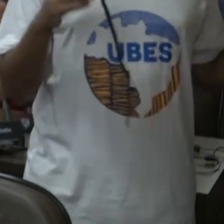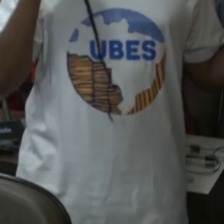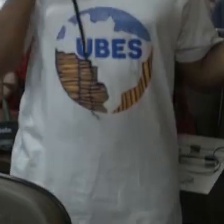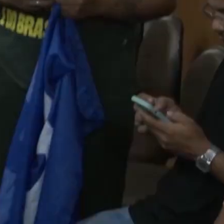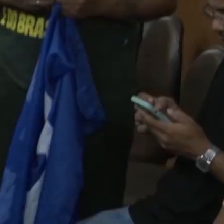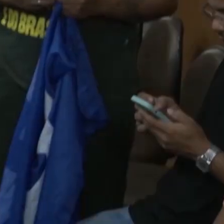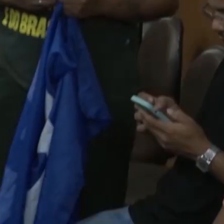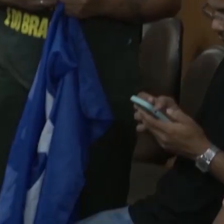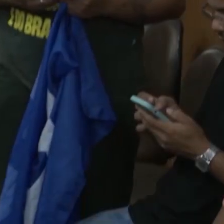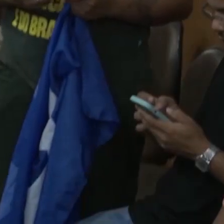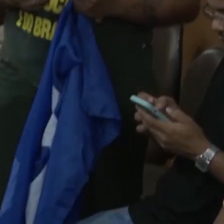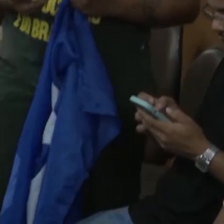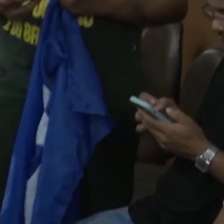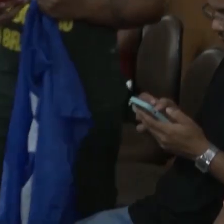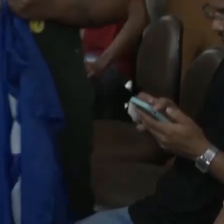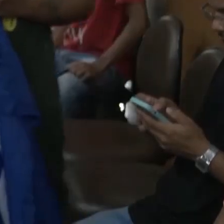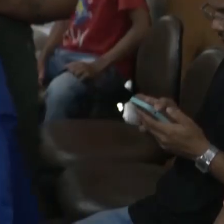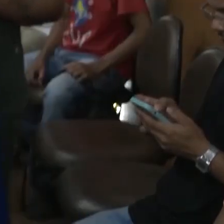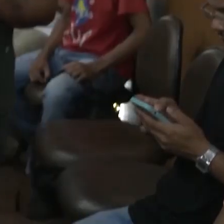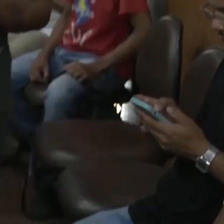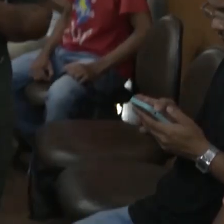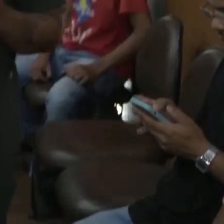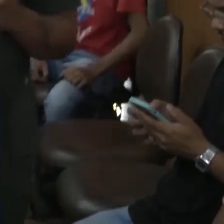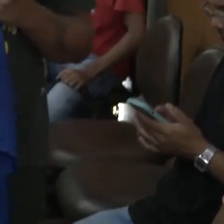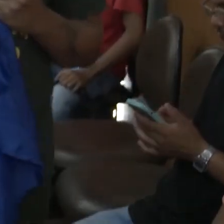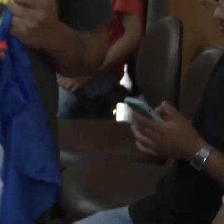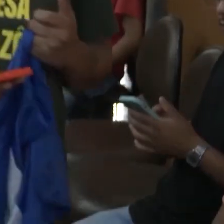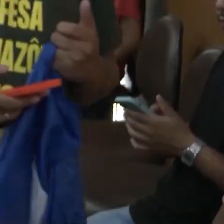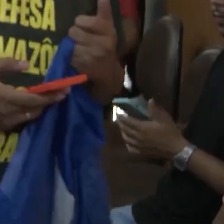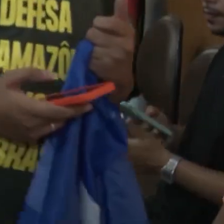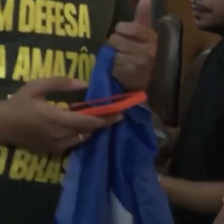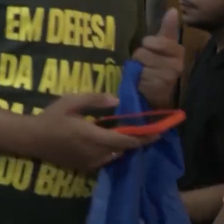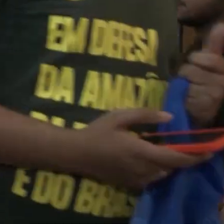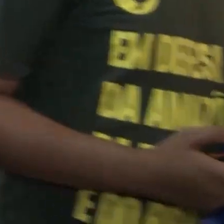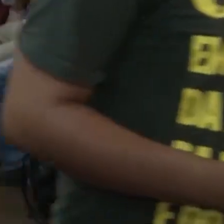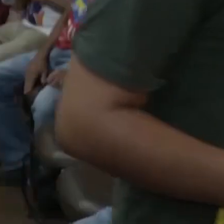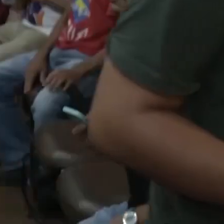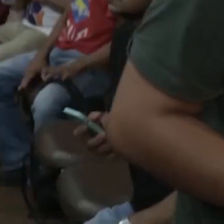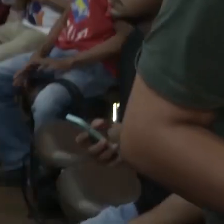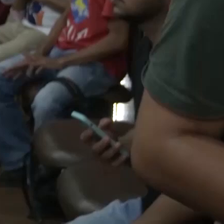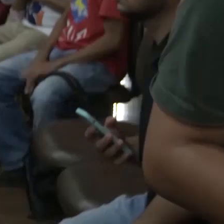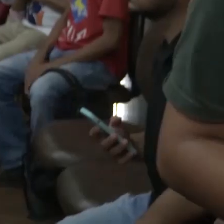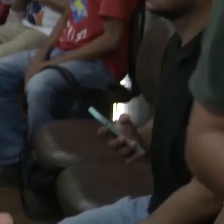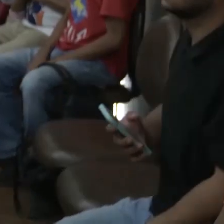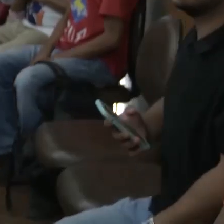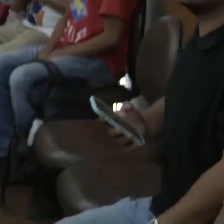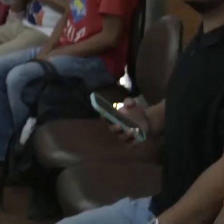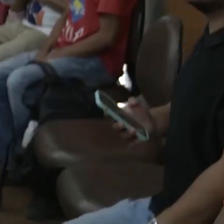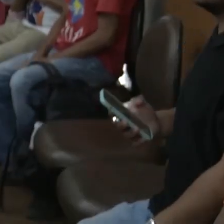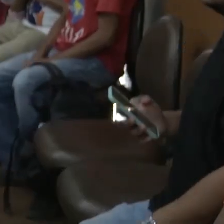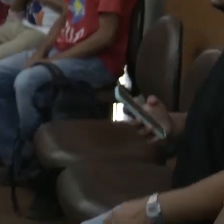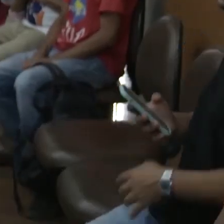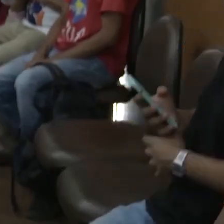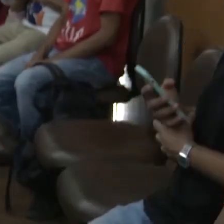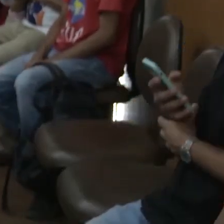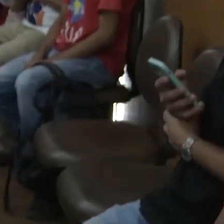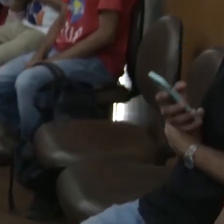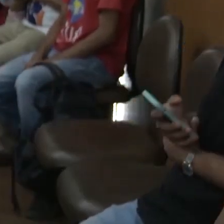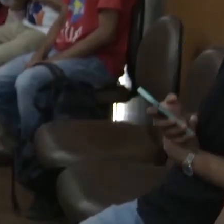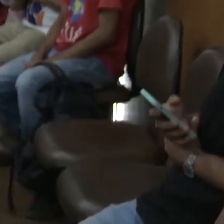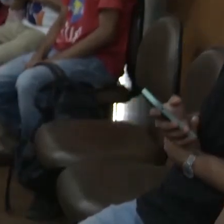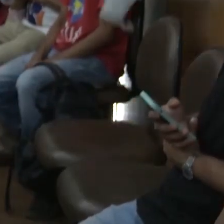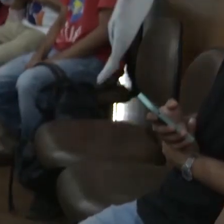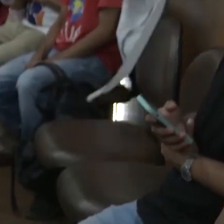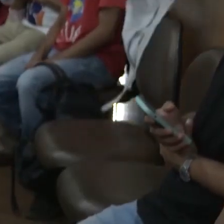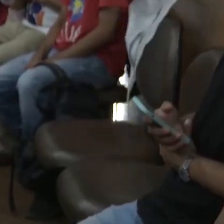ou pública. É muito importante hoje estar aqui, pois a gente vai estar diretamente falando com quem tem a canetada, com quem tem a caneta na mão